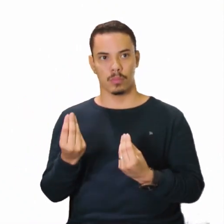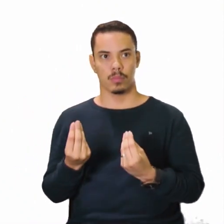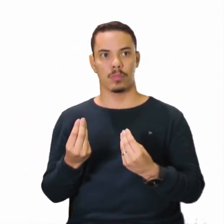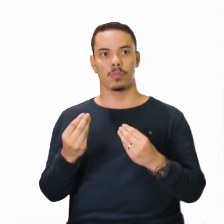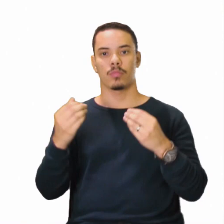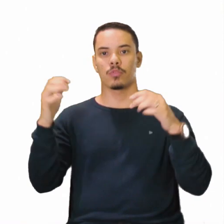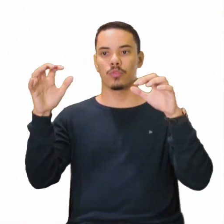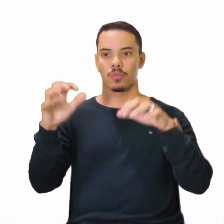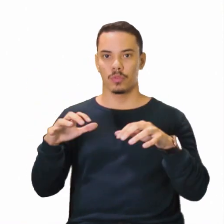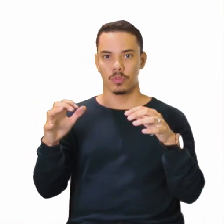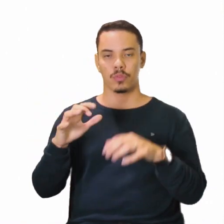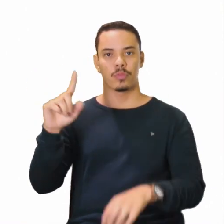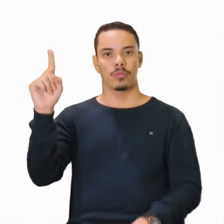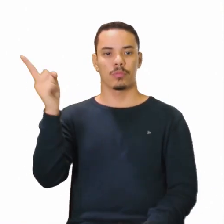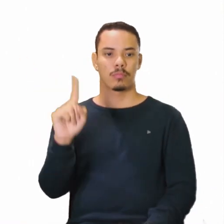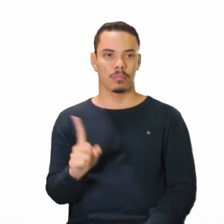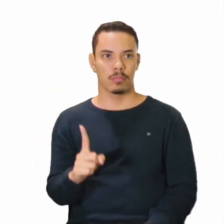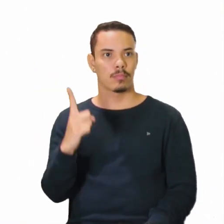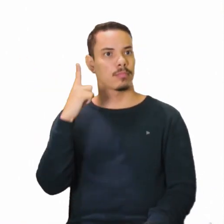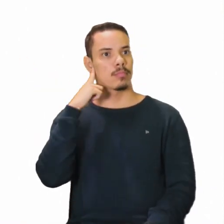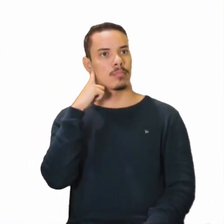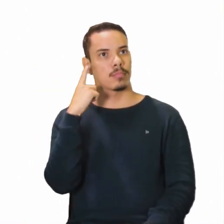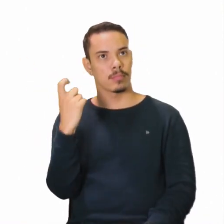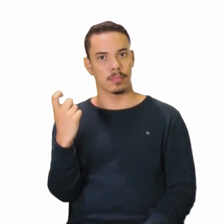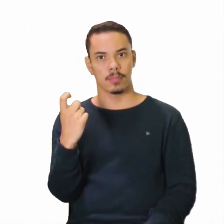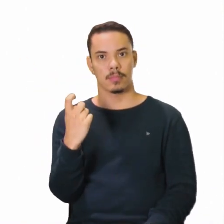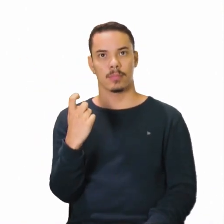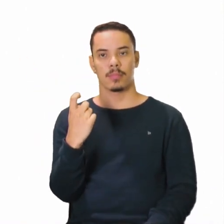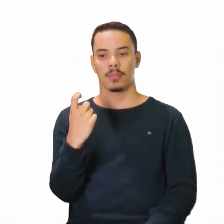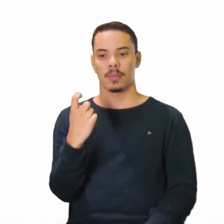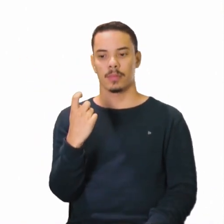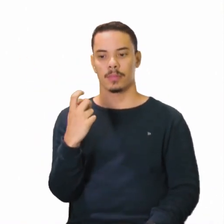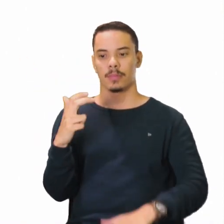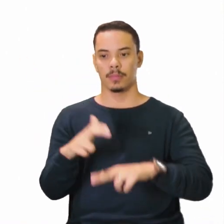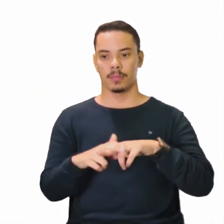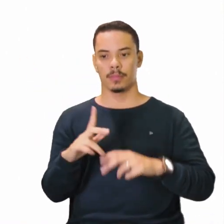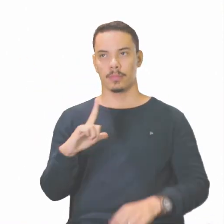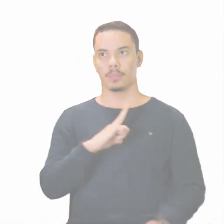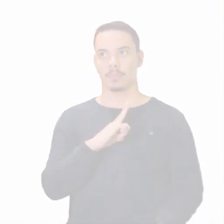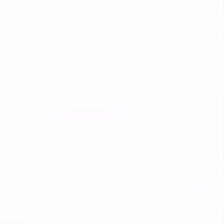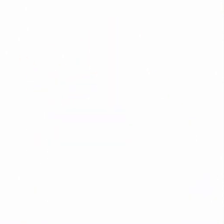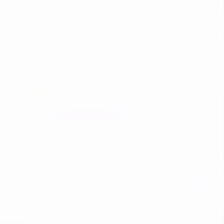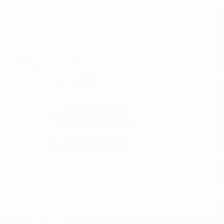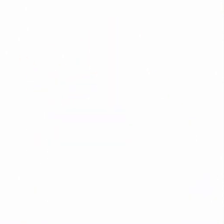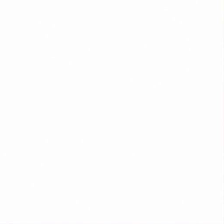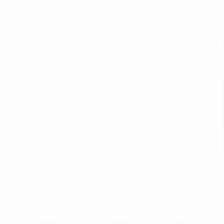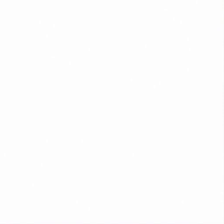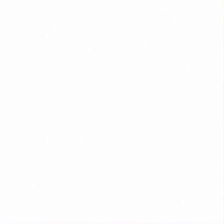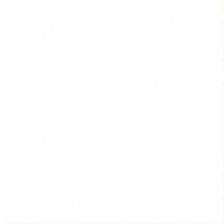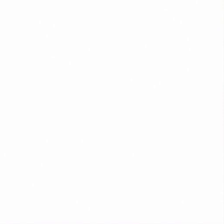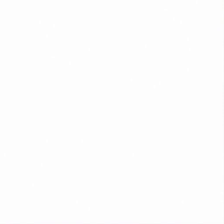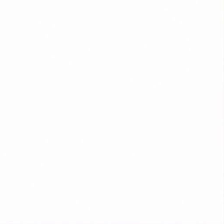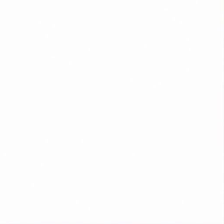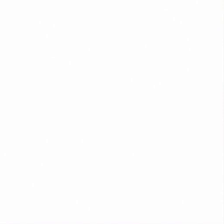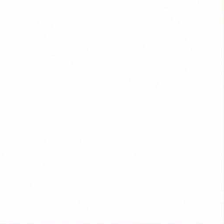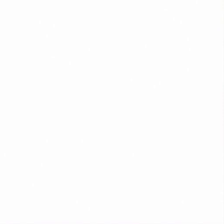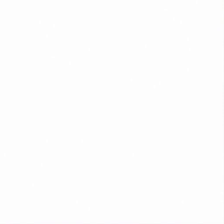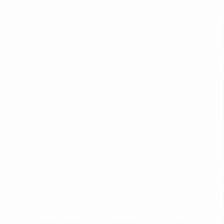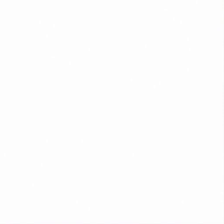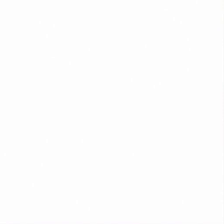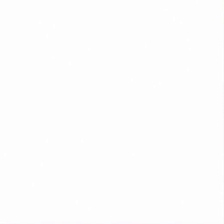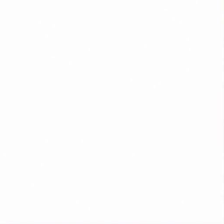chover, entardecer, trovejar, né? Beleza, então temos ali a situação do verbo em